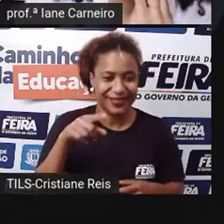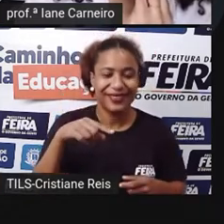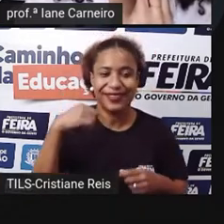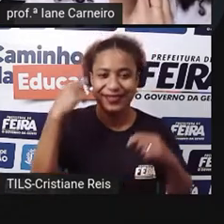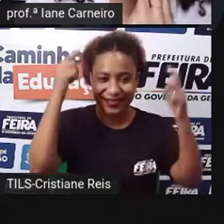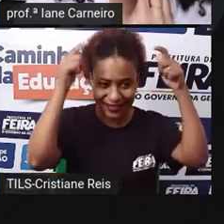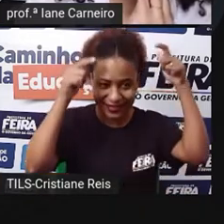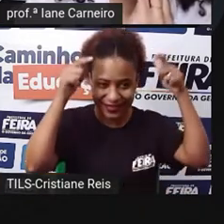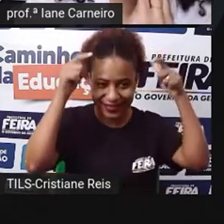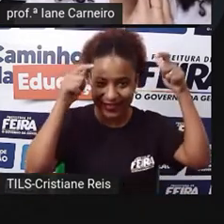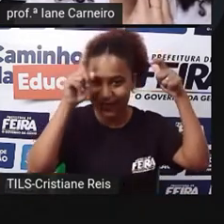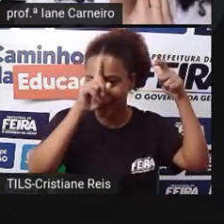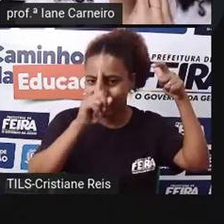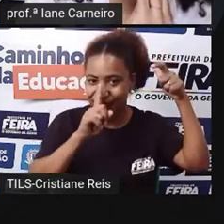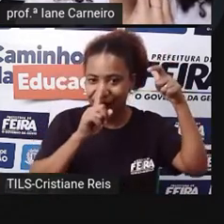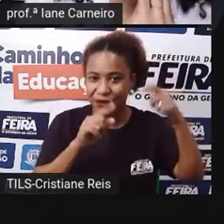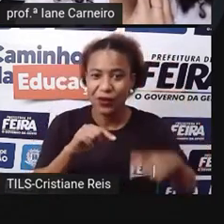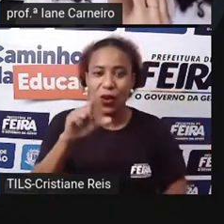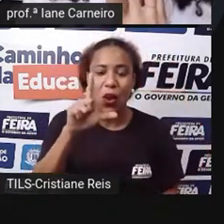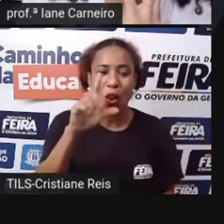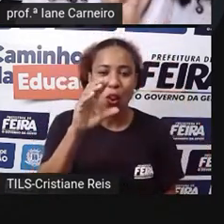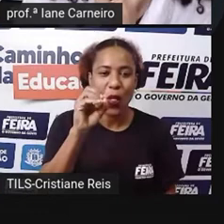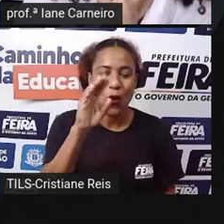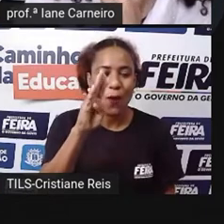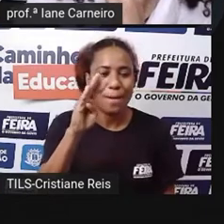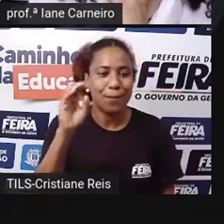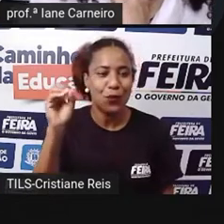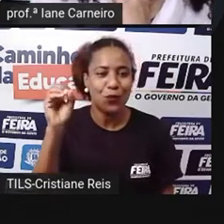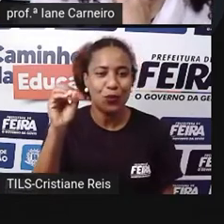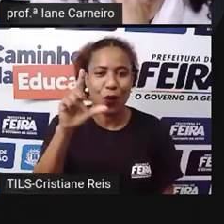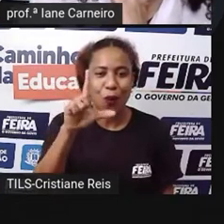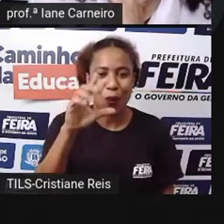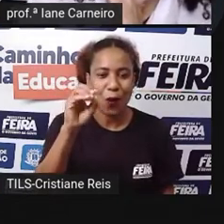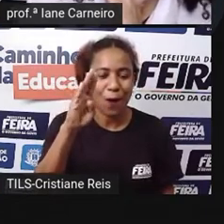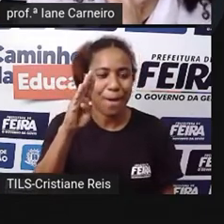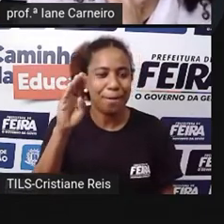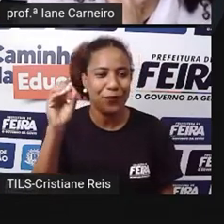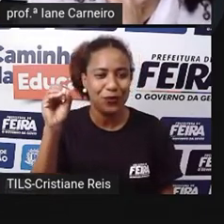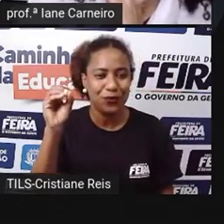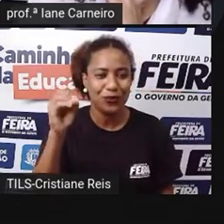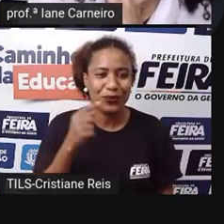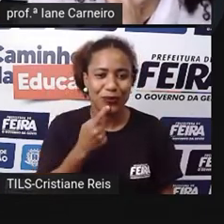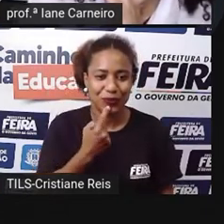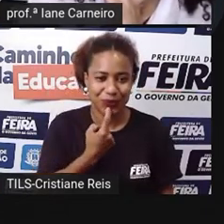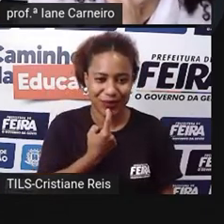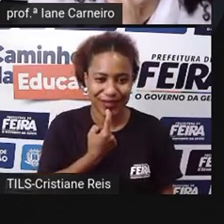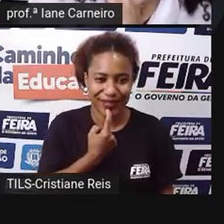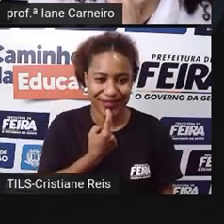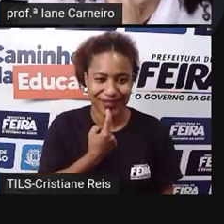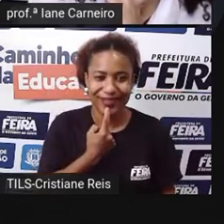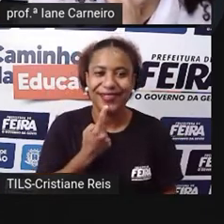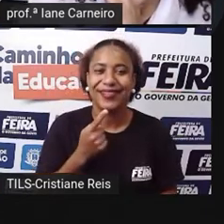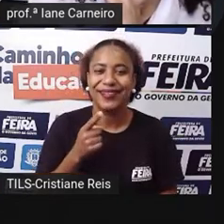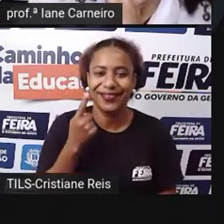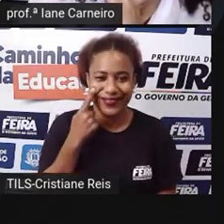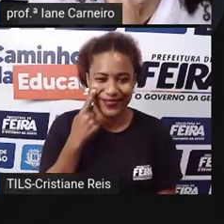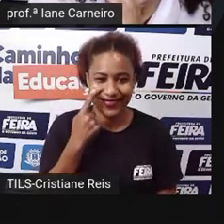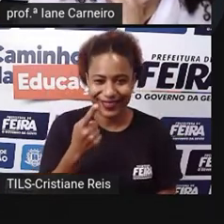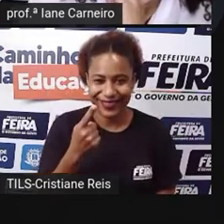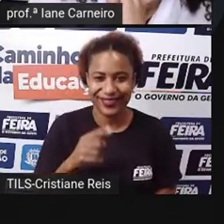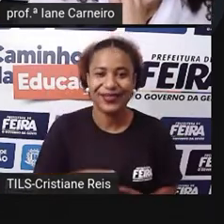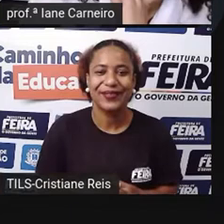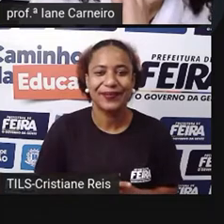lobo repetiu tanto o nome dele que na hora, ó, deixa para mostrar aqui para vocês. Deixa eu botar aqui do ladinho, depois eu